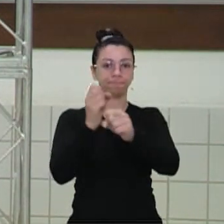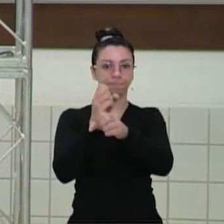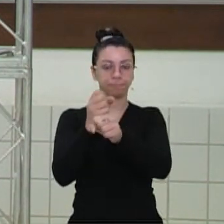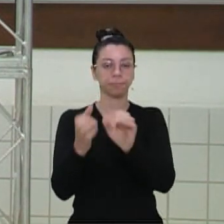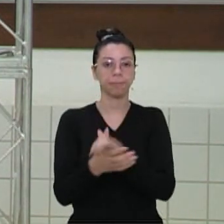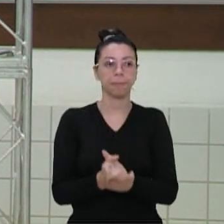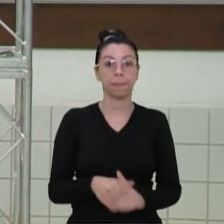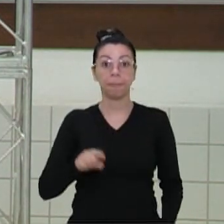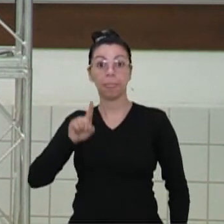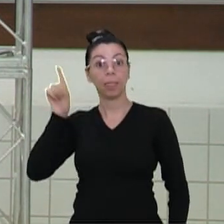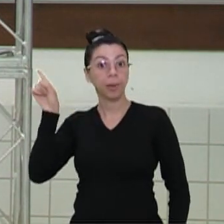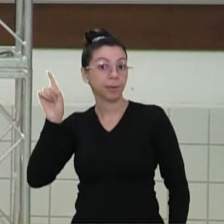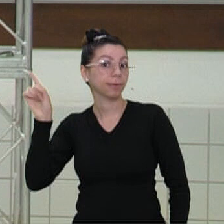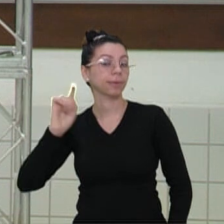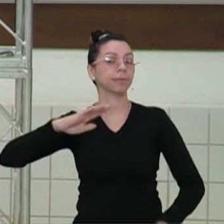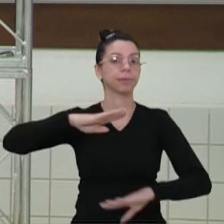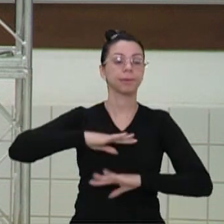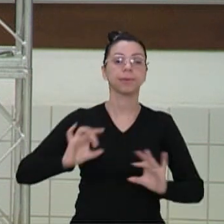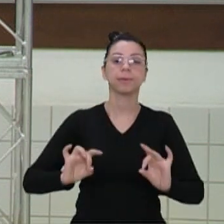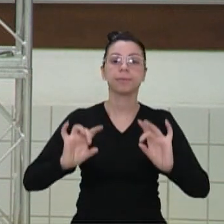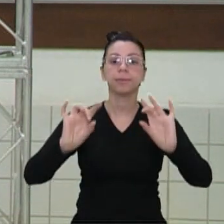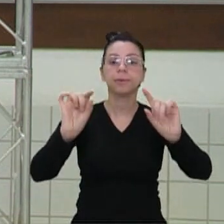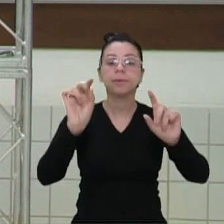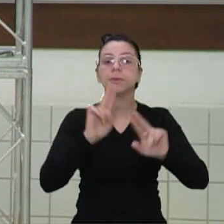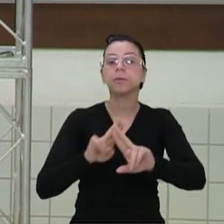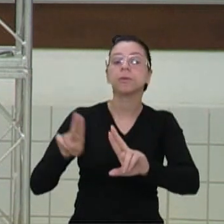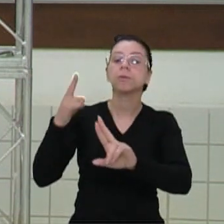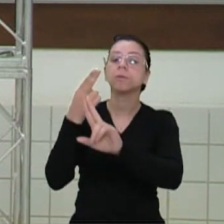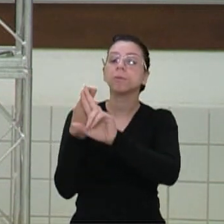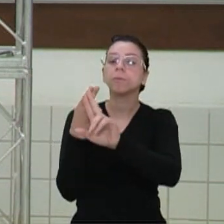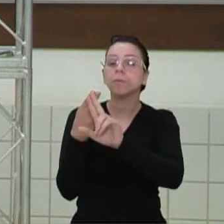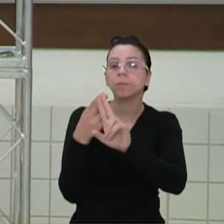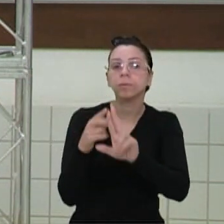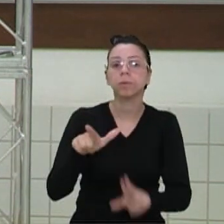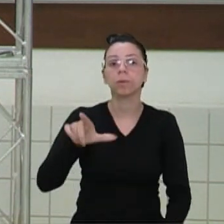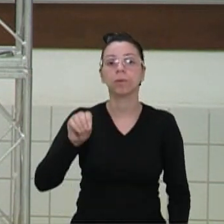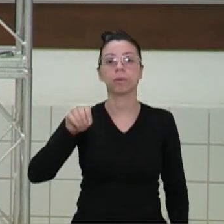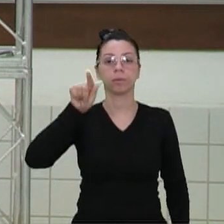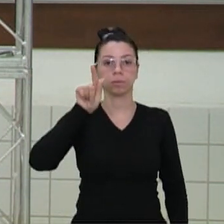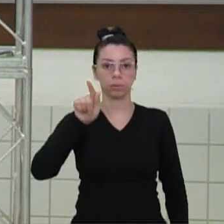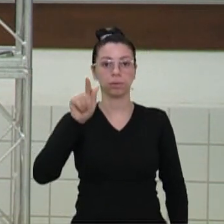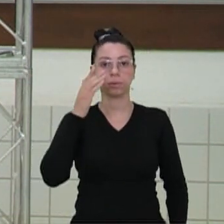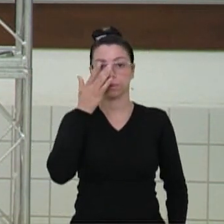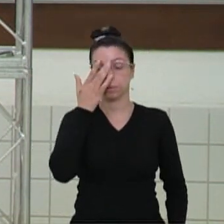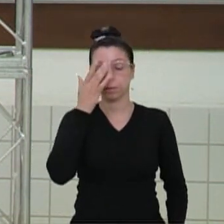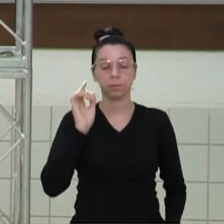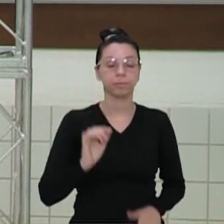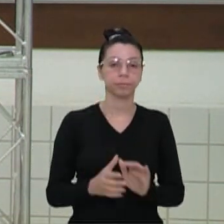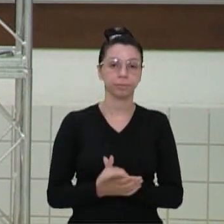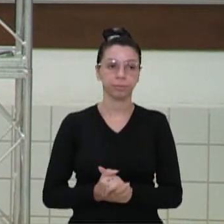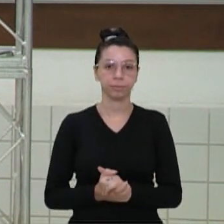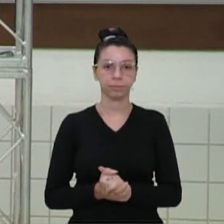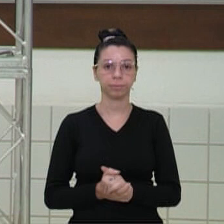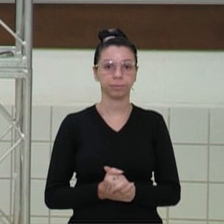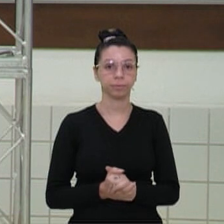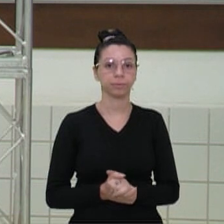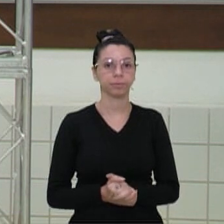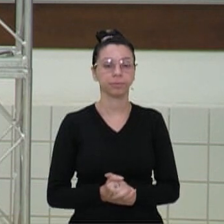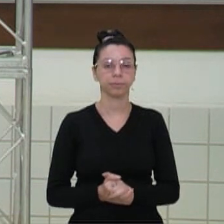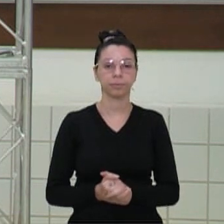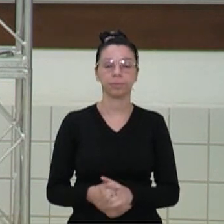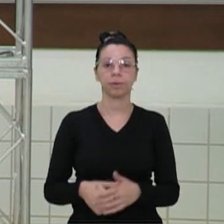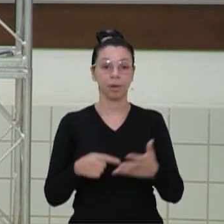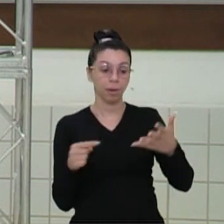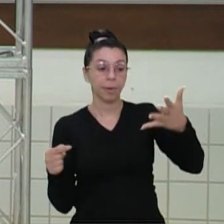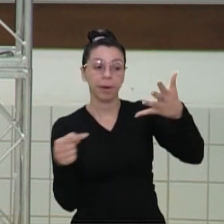aqui é um caso especial que a gente usa de logaritmo. Um caso especial, né? Seria o quinto